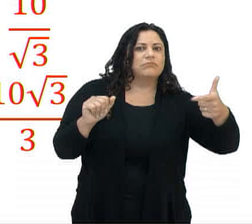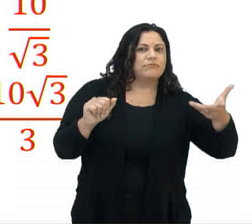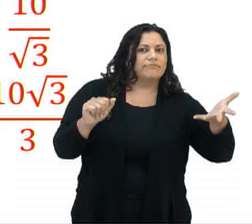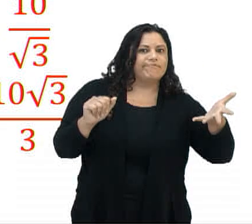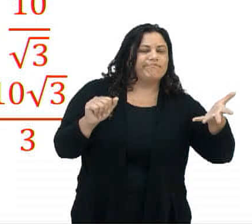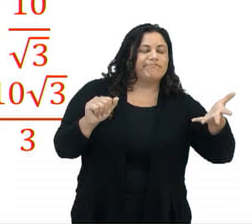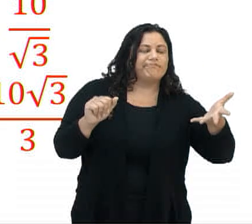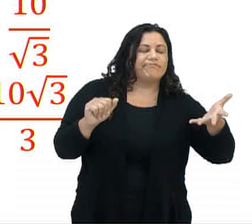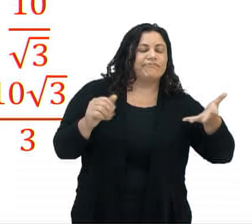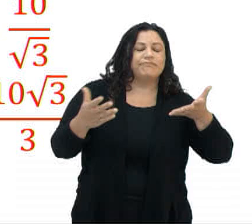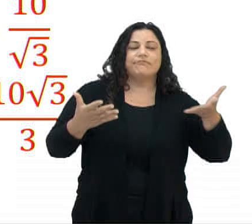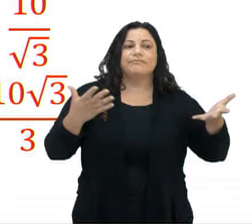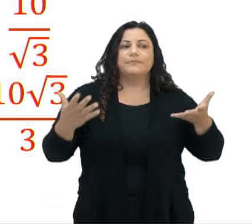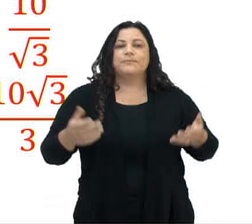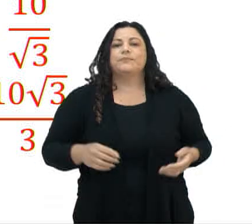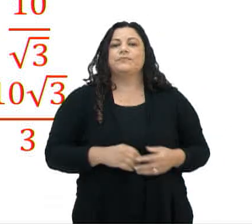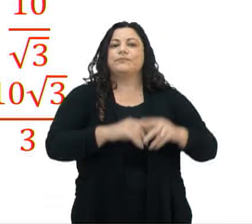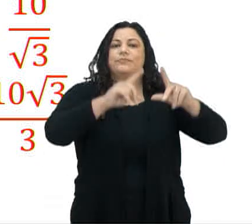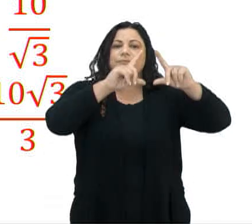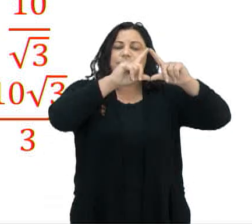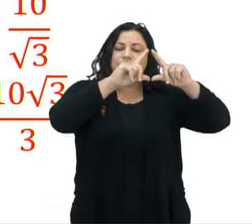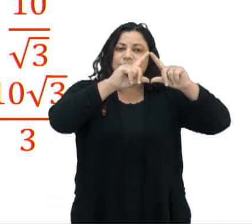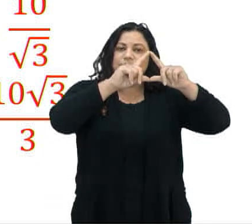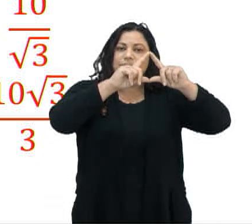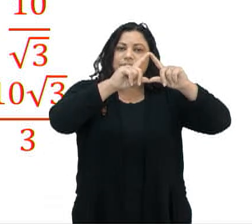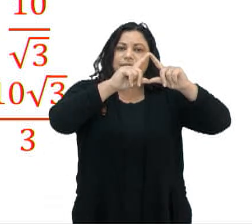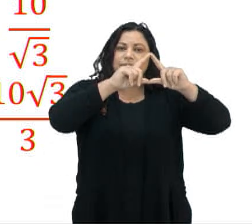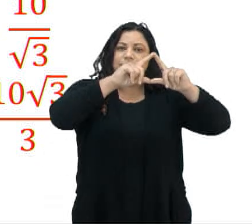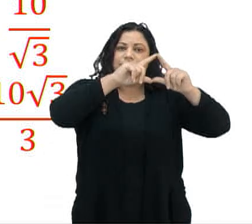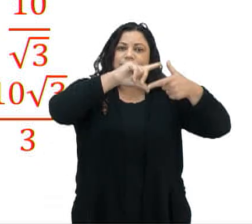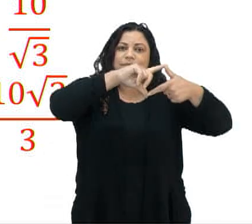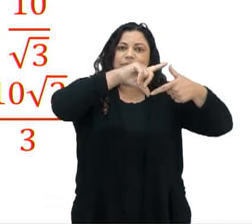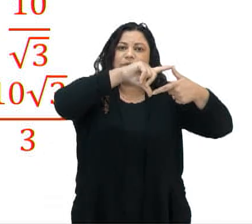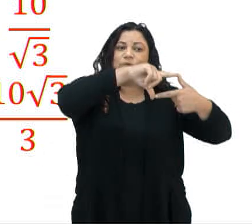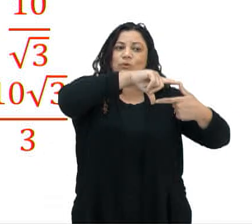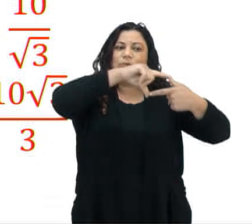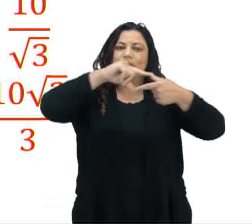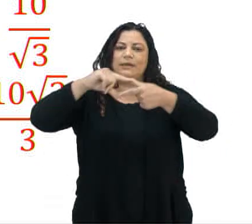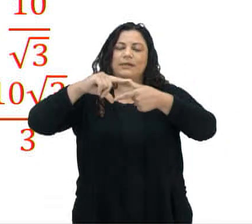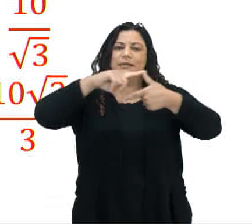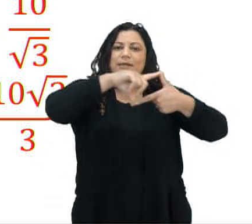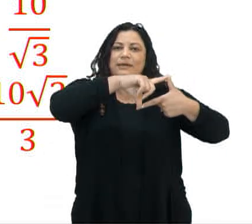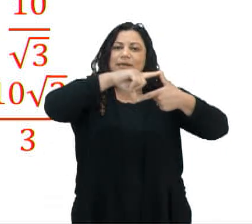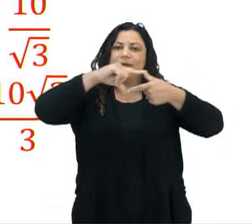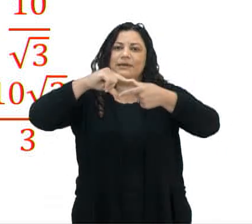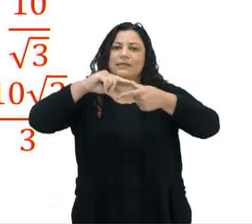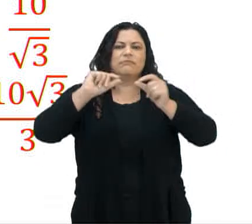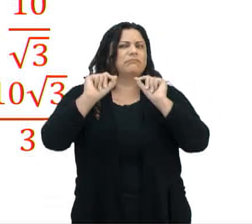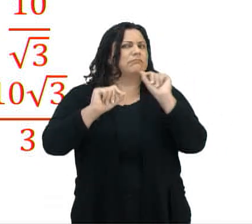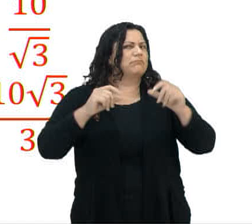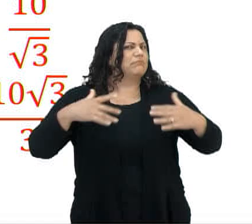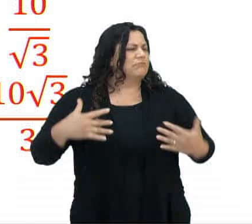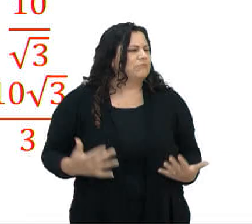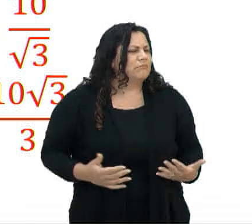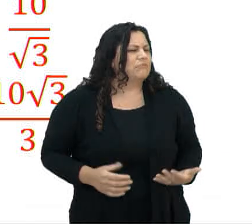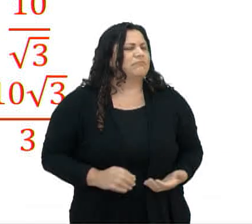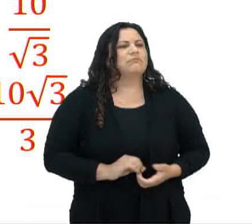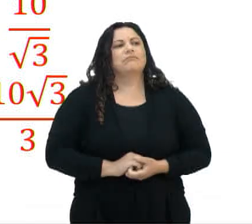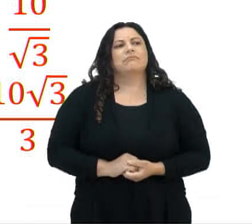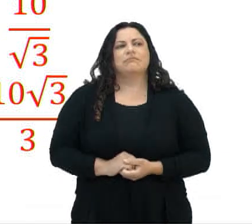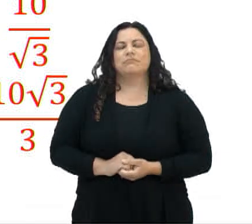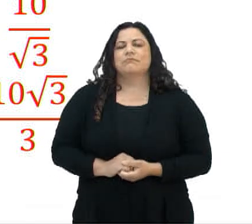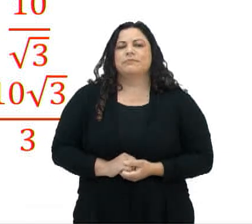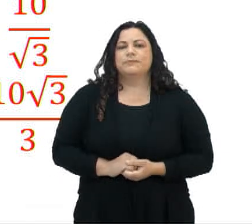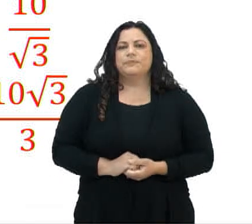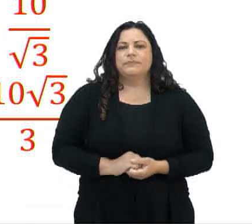ó. O triângulo retângulo que eu tenho que usar para descobrir o tamanho do lado é um triângulo assim, ó. Esse